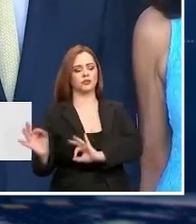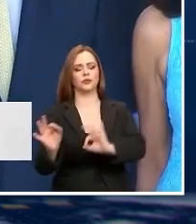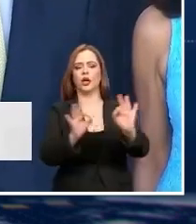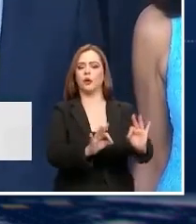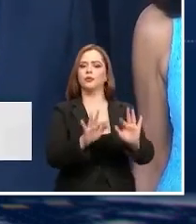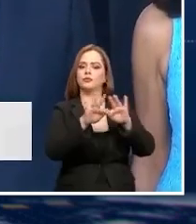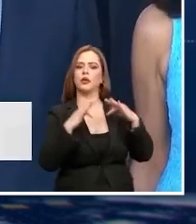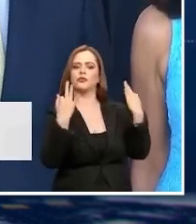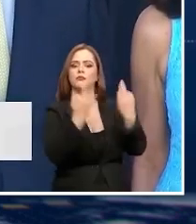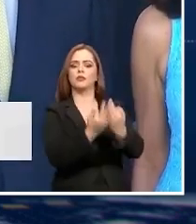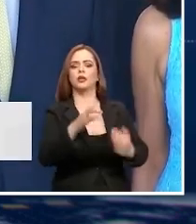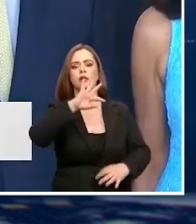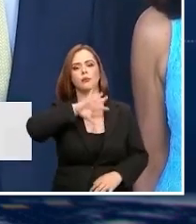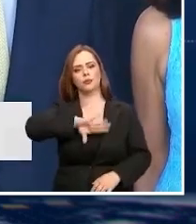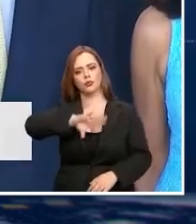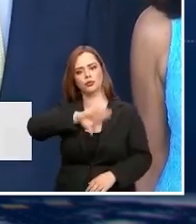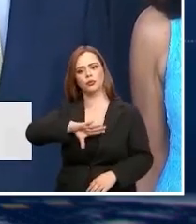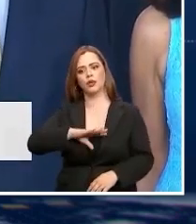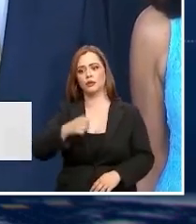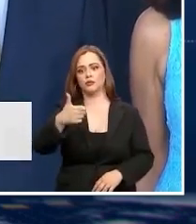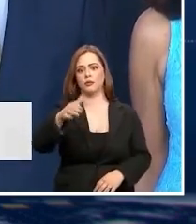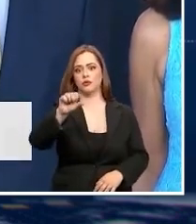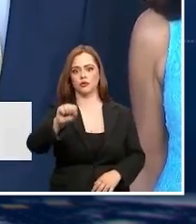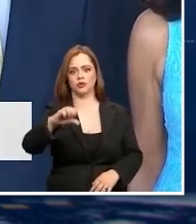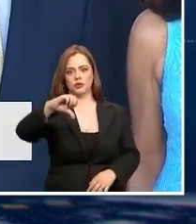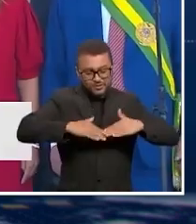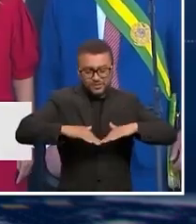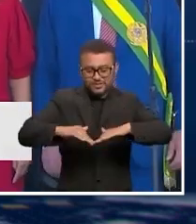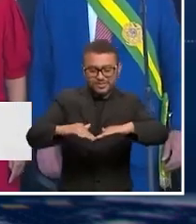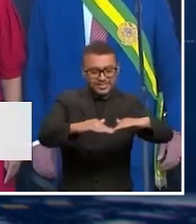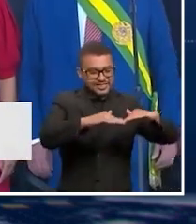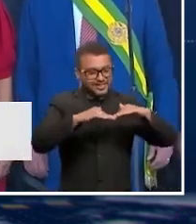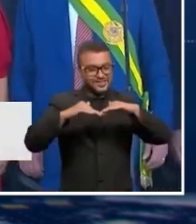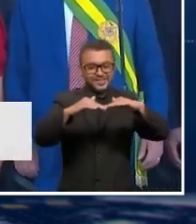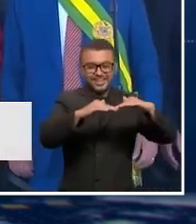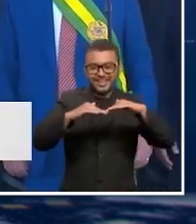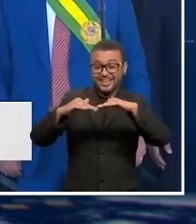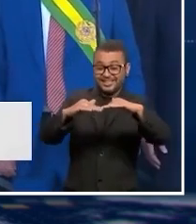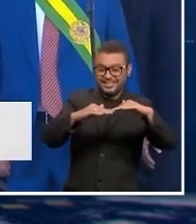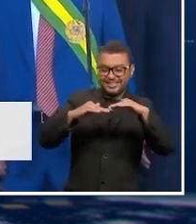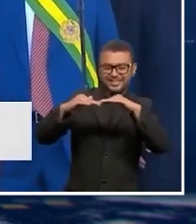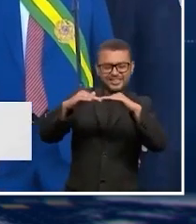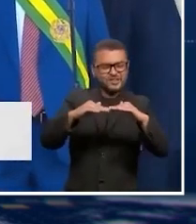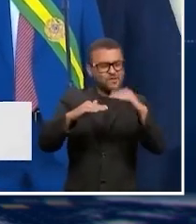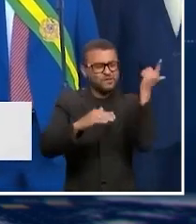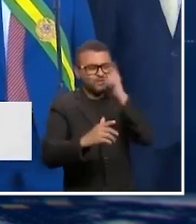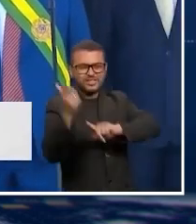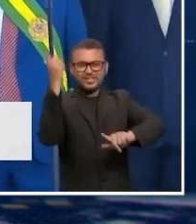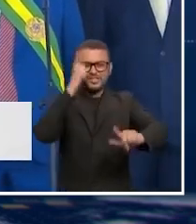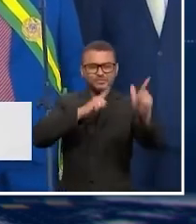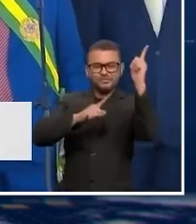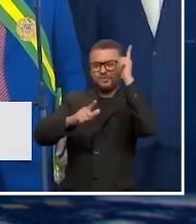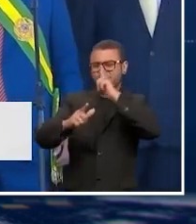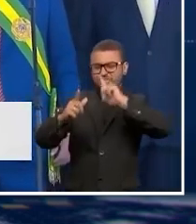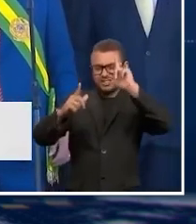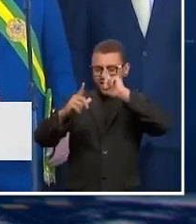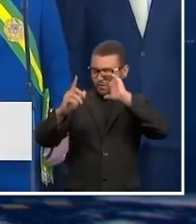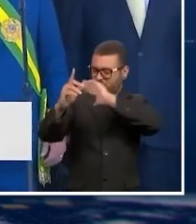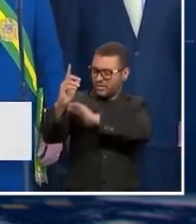fala em amor, mas ele gosta de fazer guerra, quer prender pessoas, isso não pode acontecer. Quer